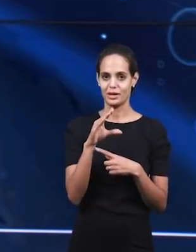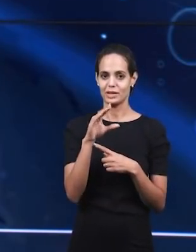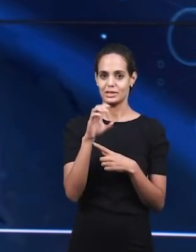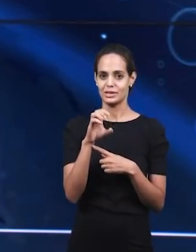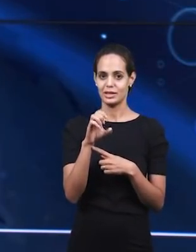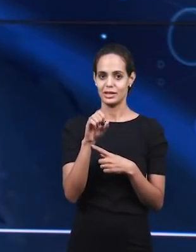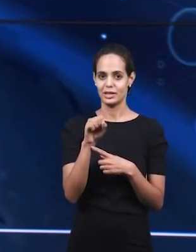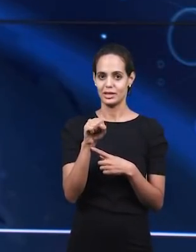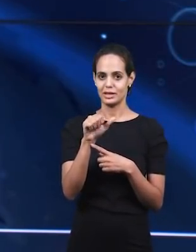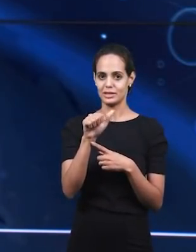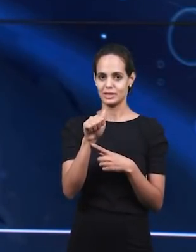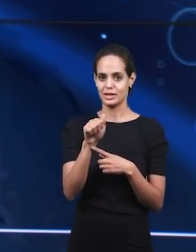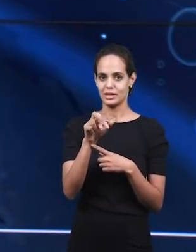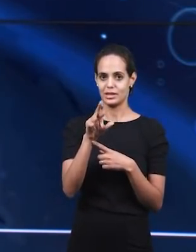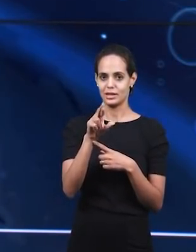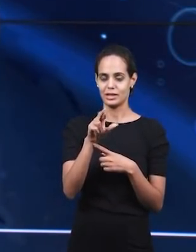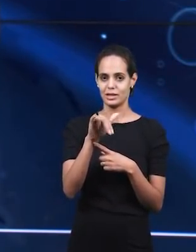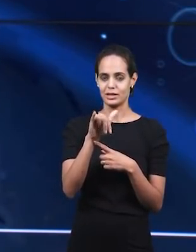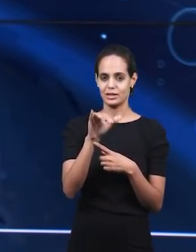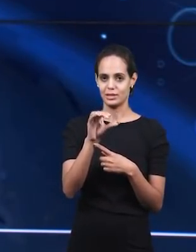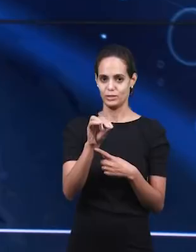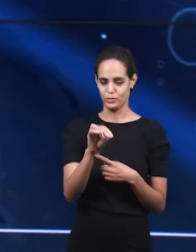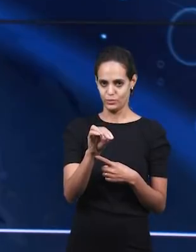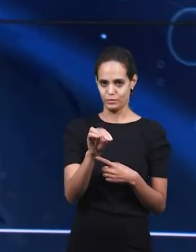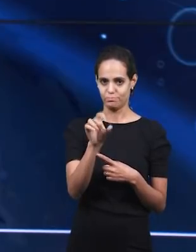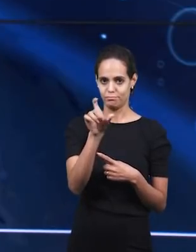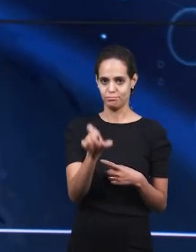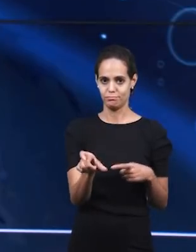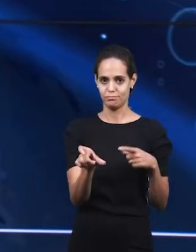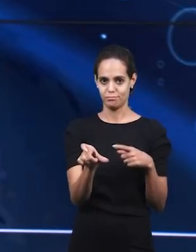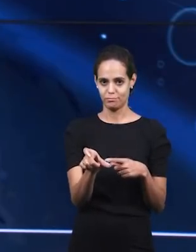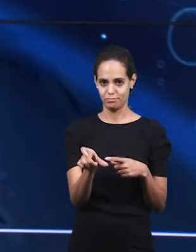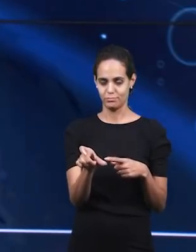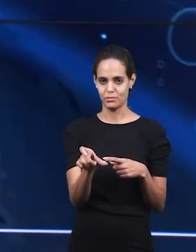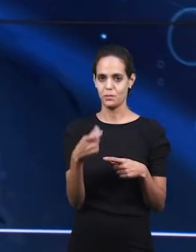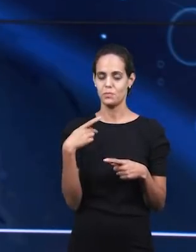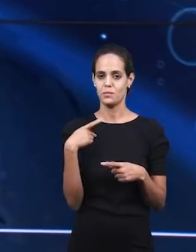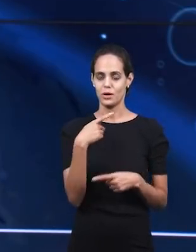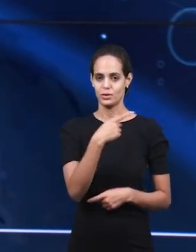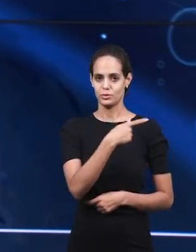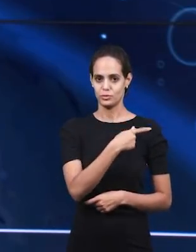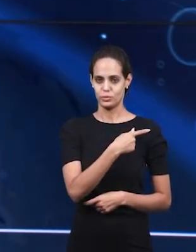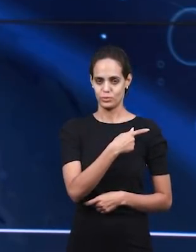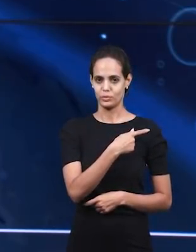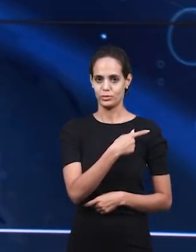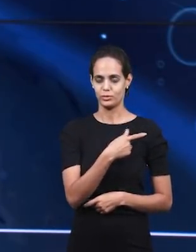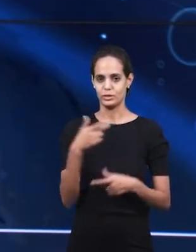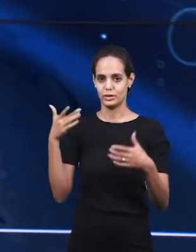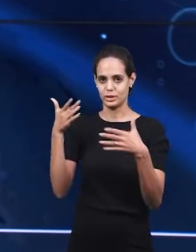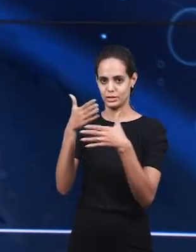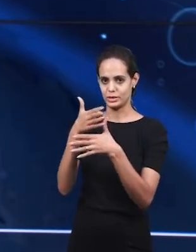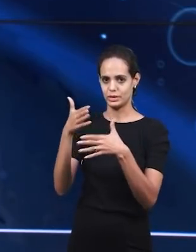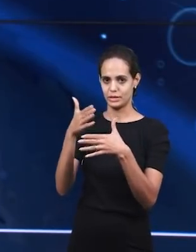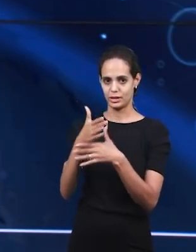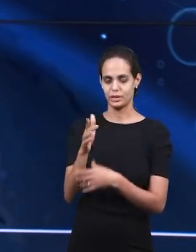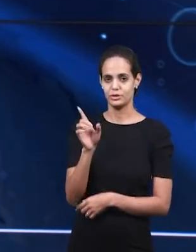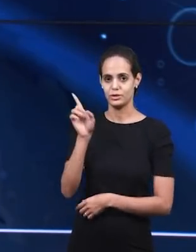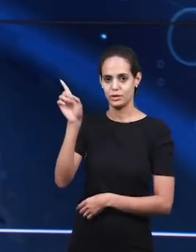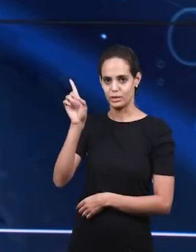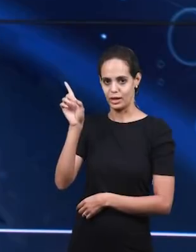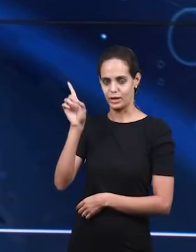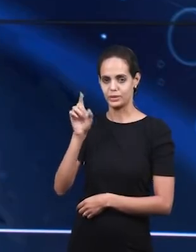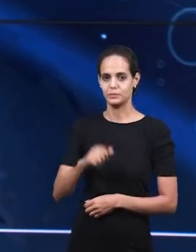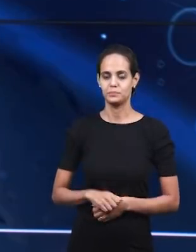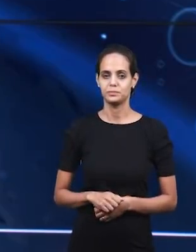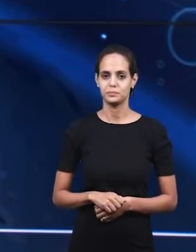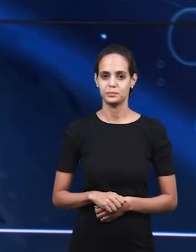Souza. O pastor Cesário Souza, ele é o pastor da igreja de Toronto, da igreja de Ajax, ou Ajax, também da